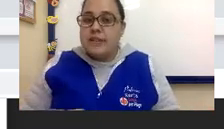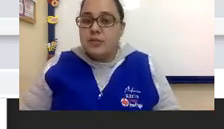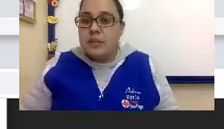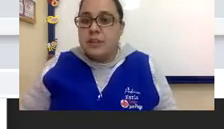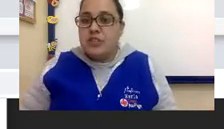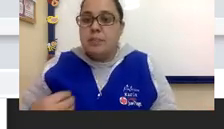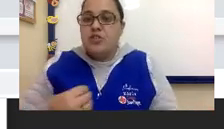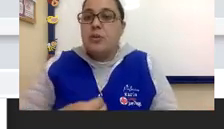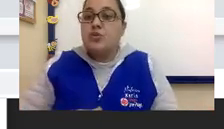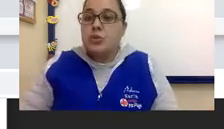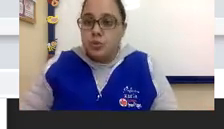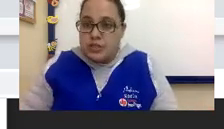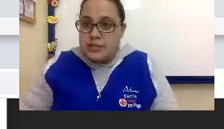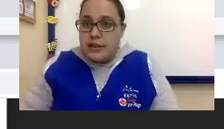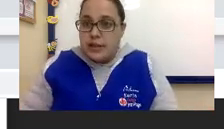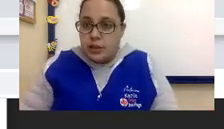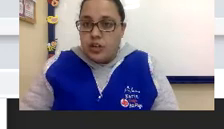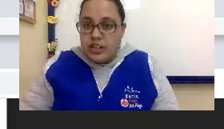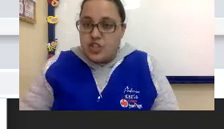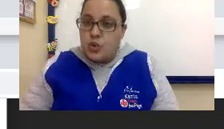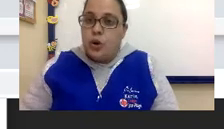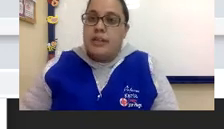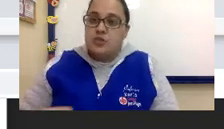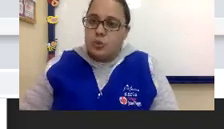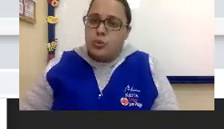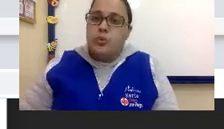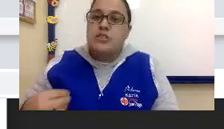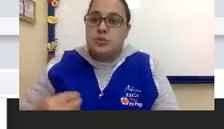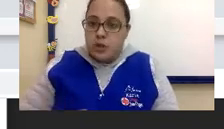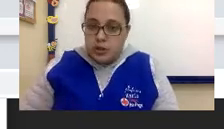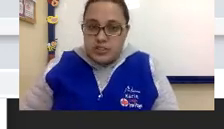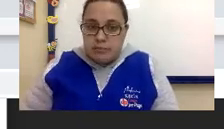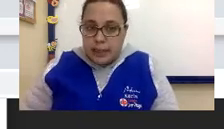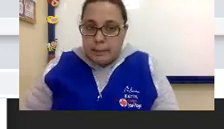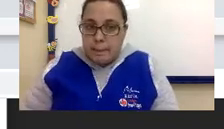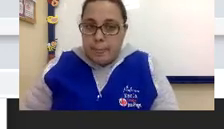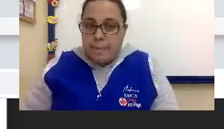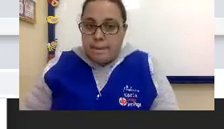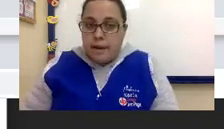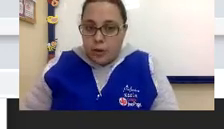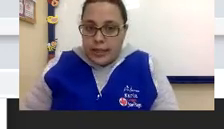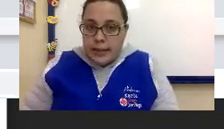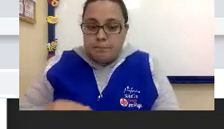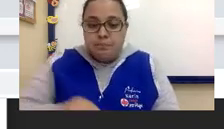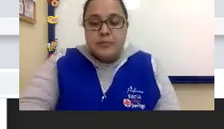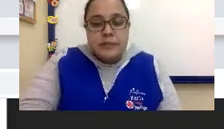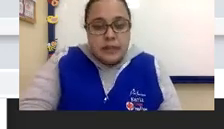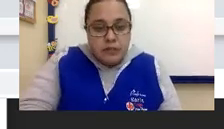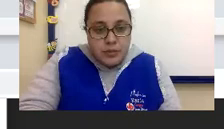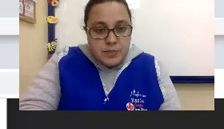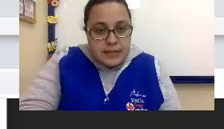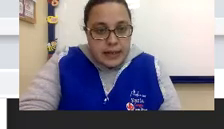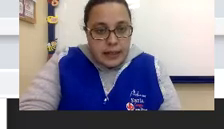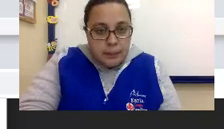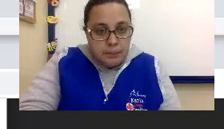lipídios. O que são os lipídios? Lipídios são as gorduras que a gente come, né? As gorduras e os óleos também. Ok? Então,